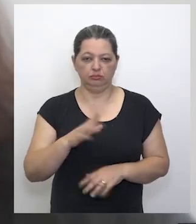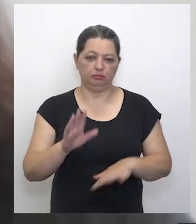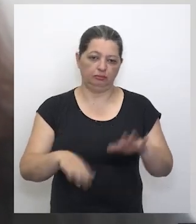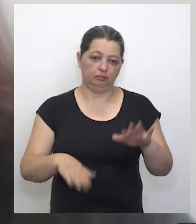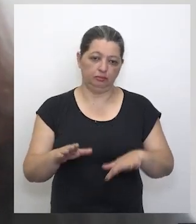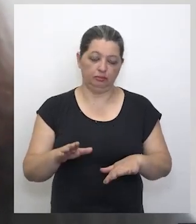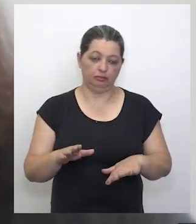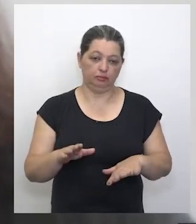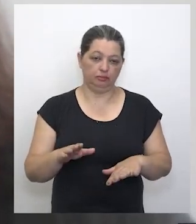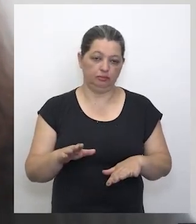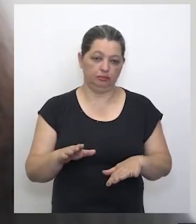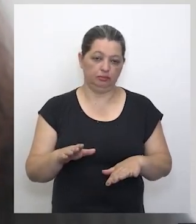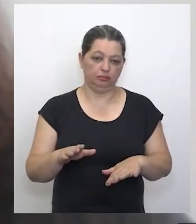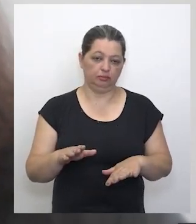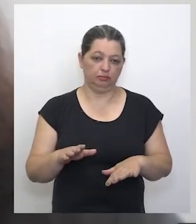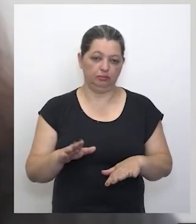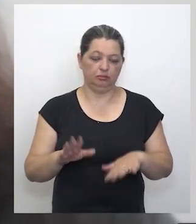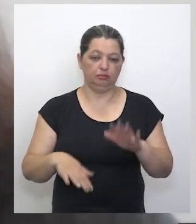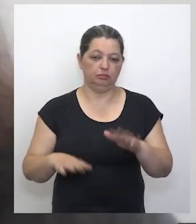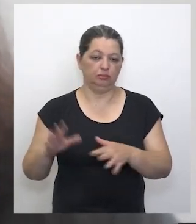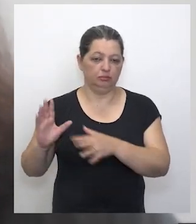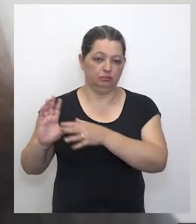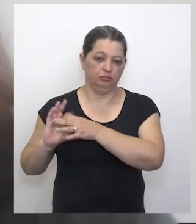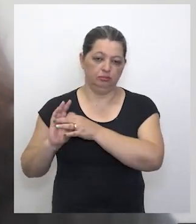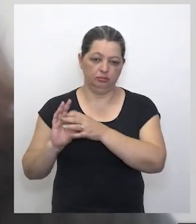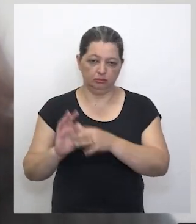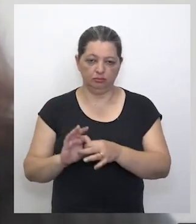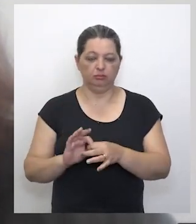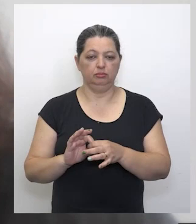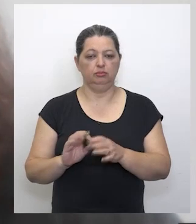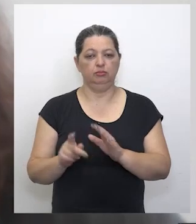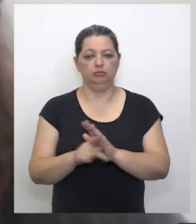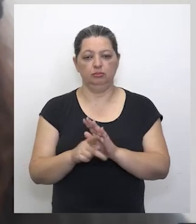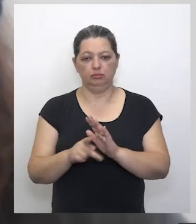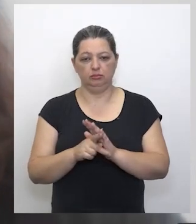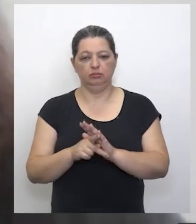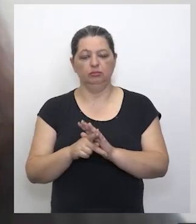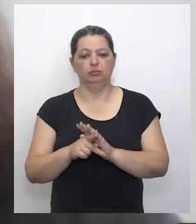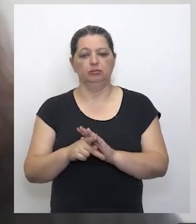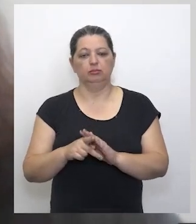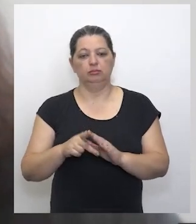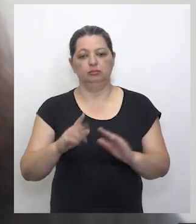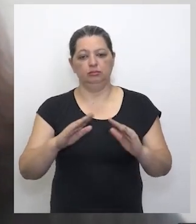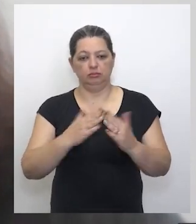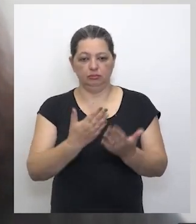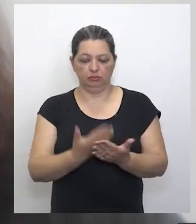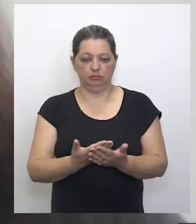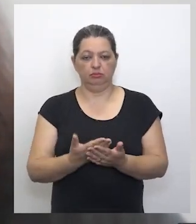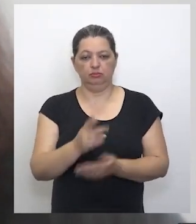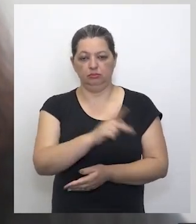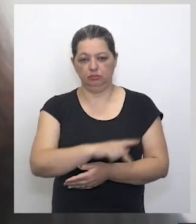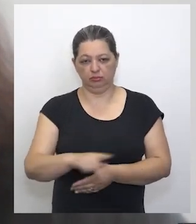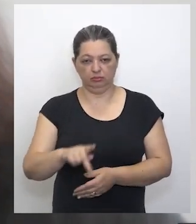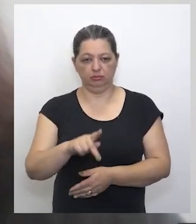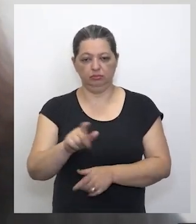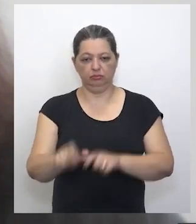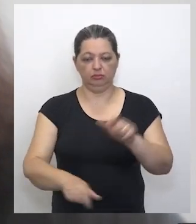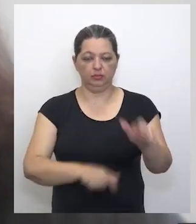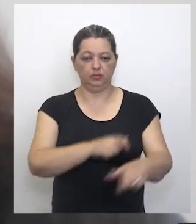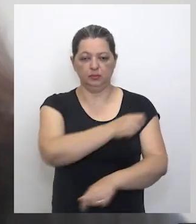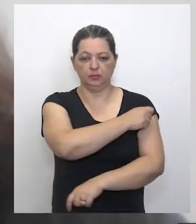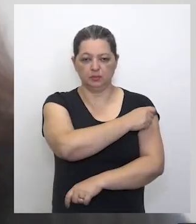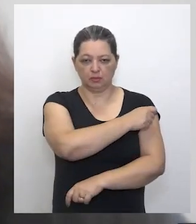sei, depende do contexto que o aluno está inserido, da realidade da escola, do professor, dos estudantes.